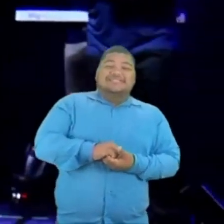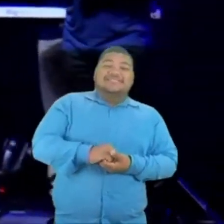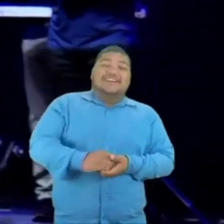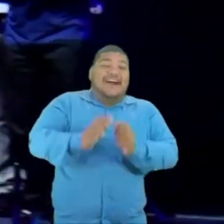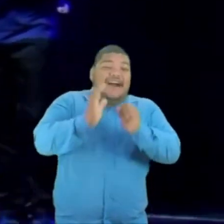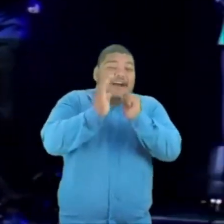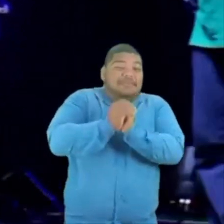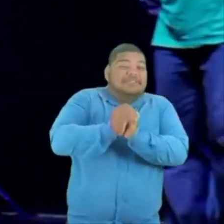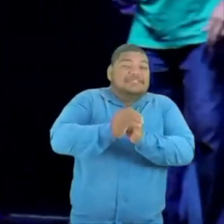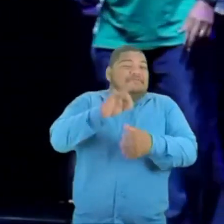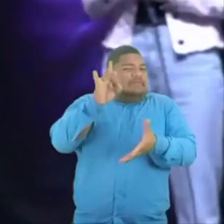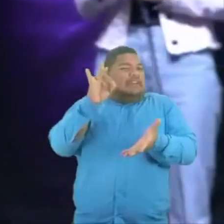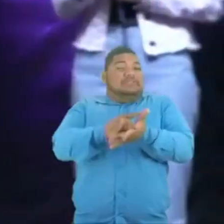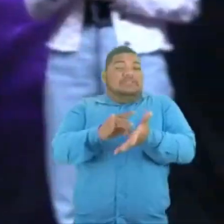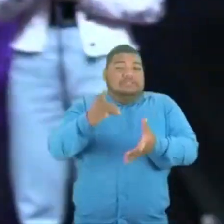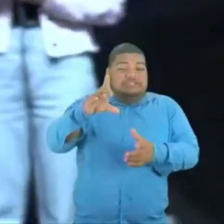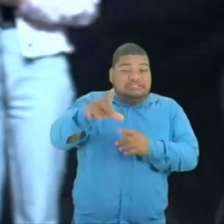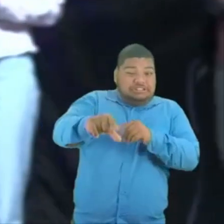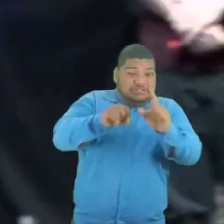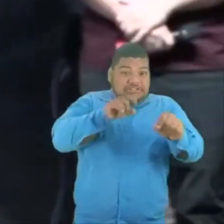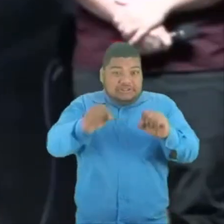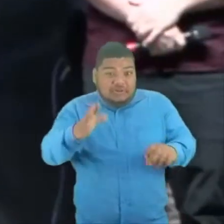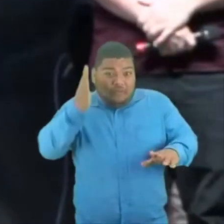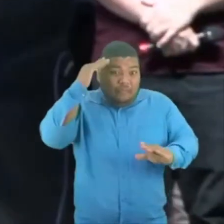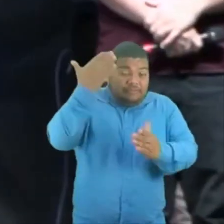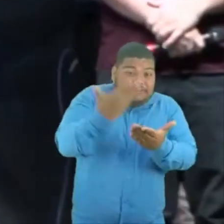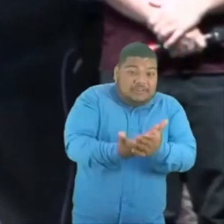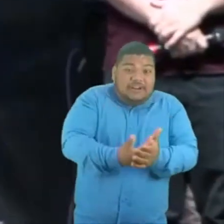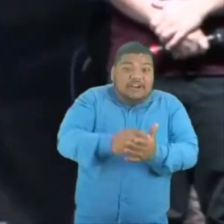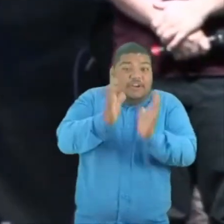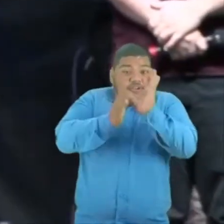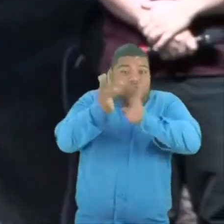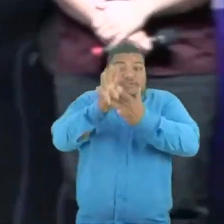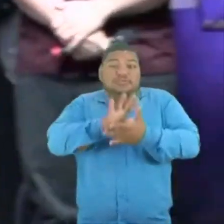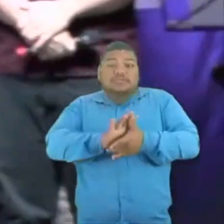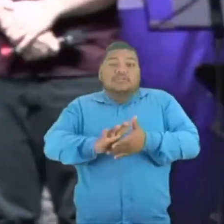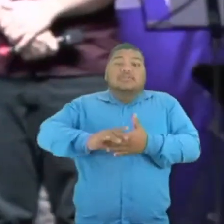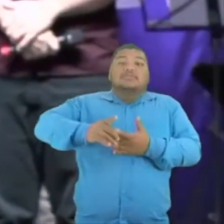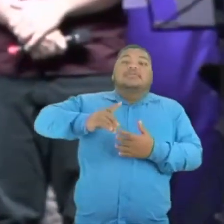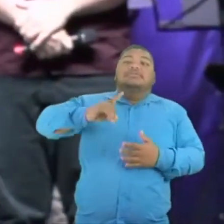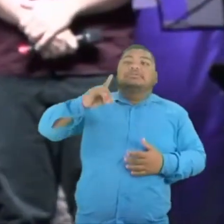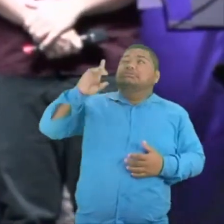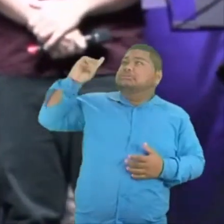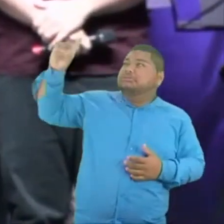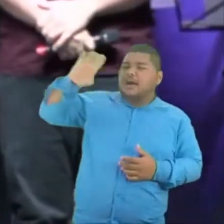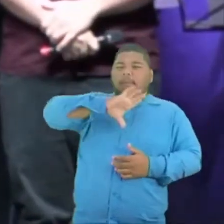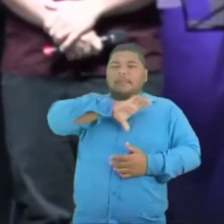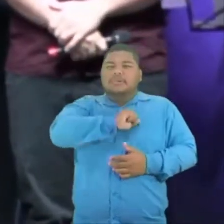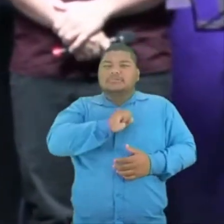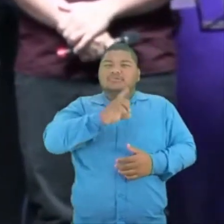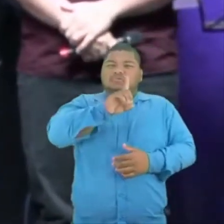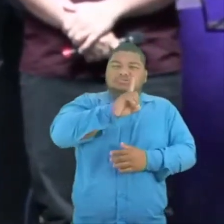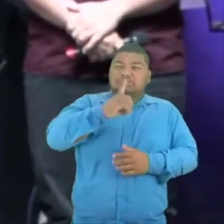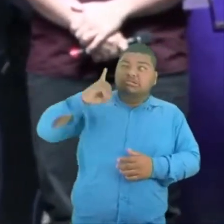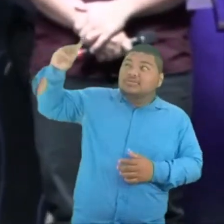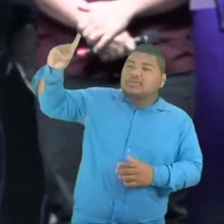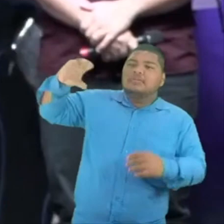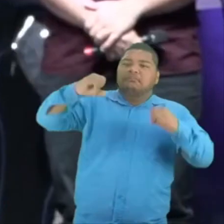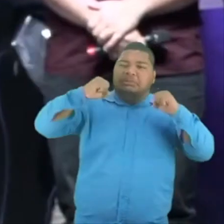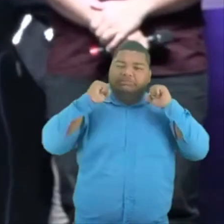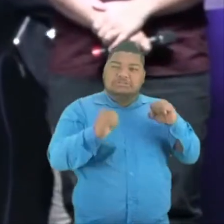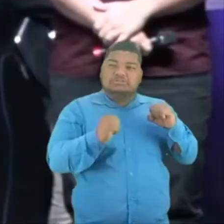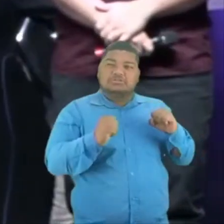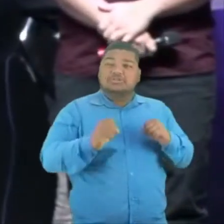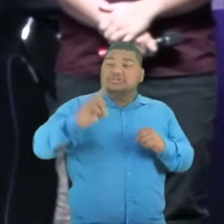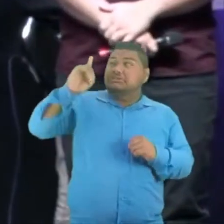Amém. De fato, nós decidimos confiar em Jesus. Afinal, Ele é um Deus amoroso, um Deus poderoso, que